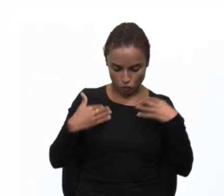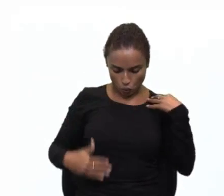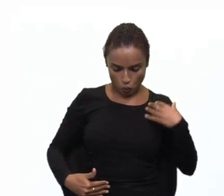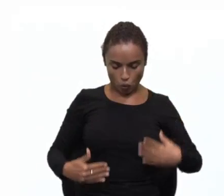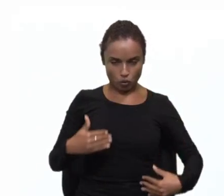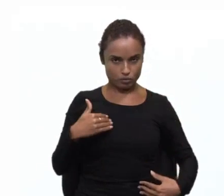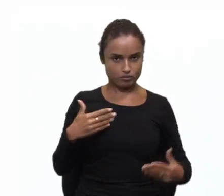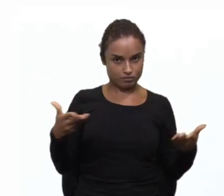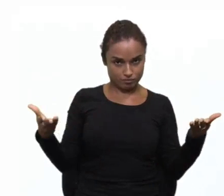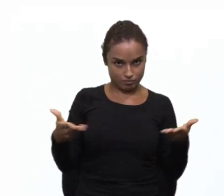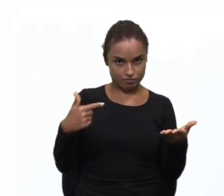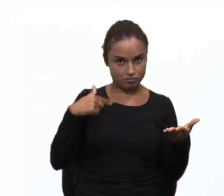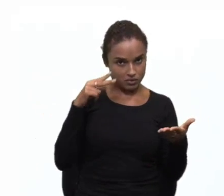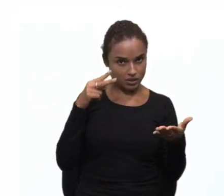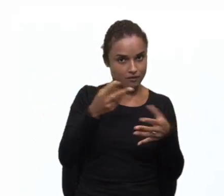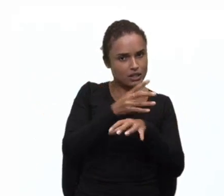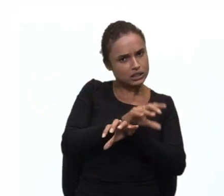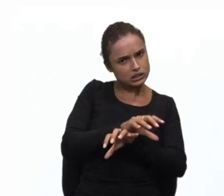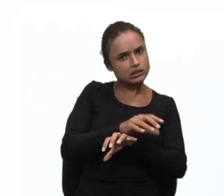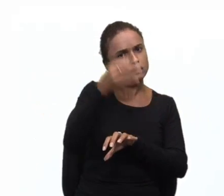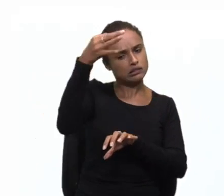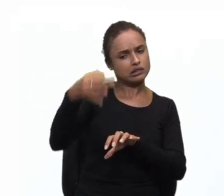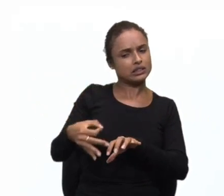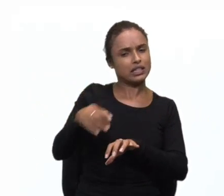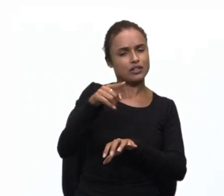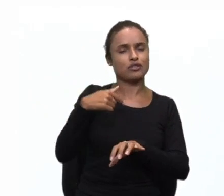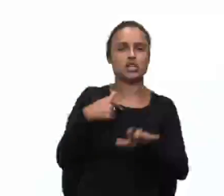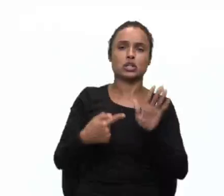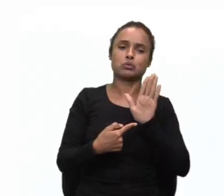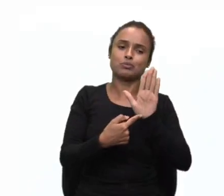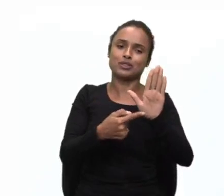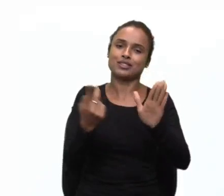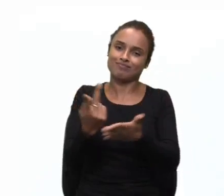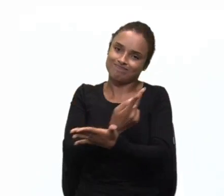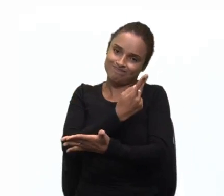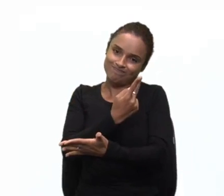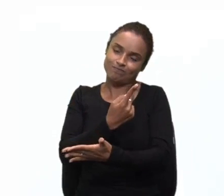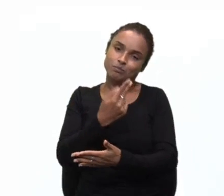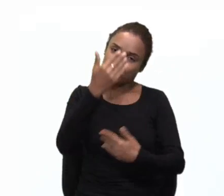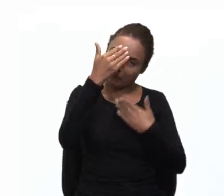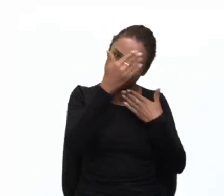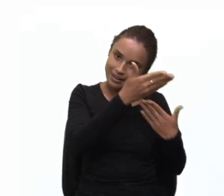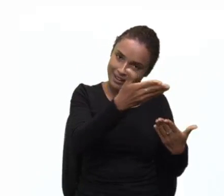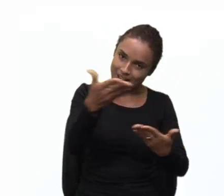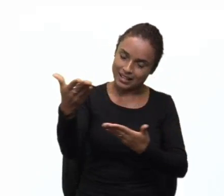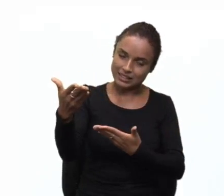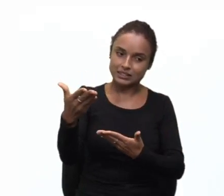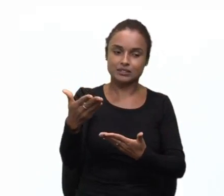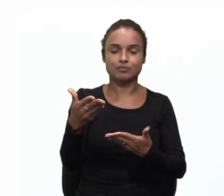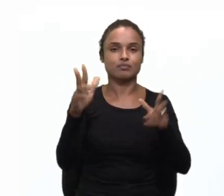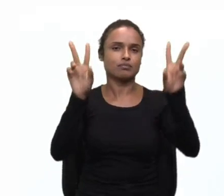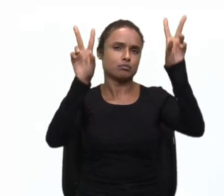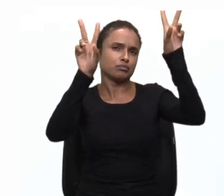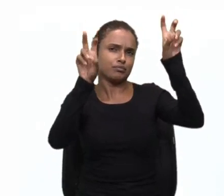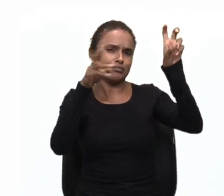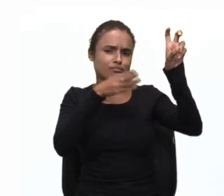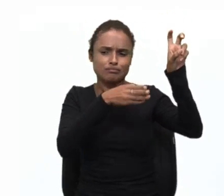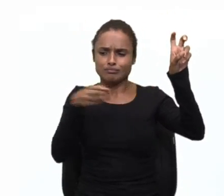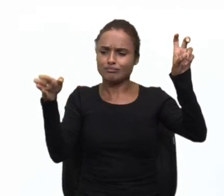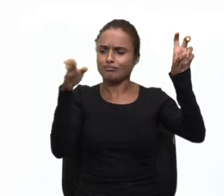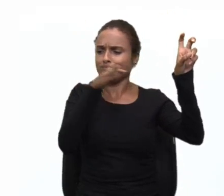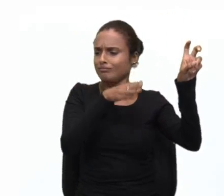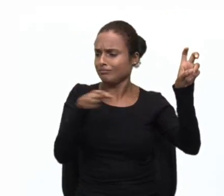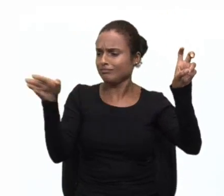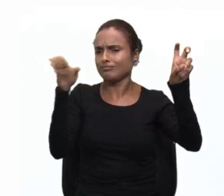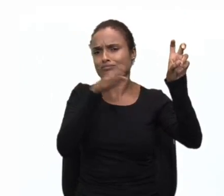agora, tá? Vocês estão corretos. Muito obrigado por quem apontou aí, né, que está lá no título, às vezes passa, mas a gente está